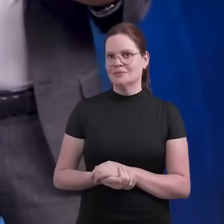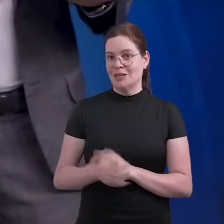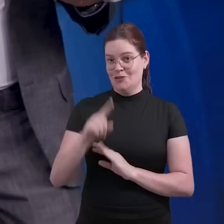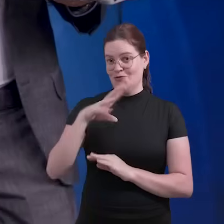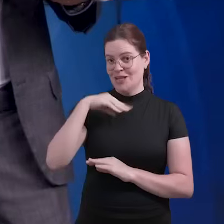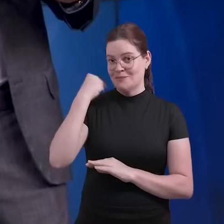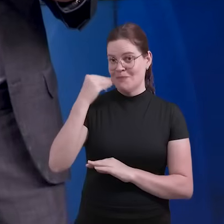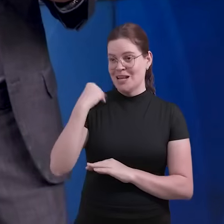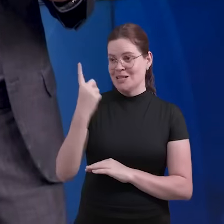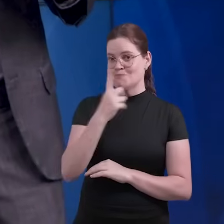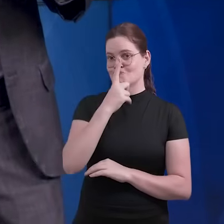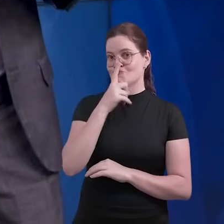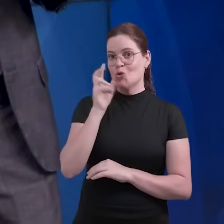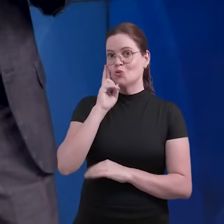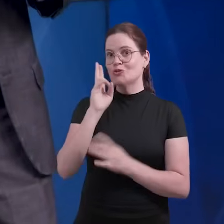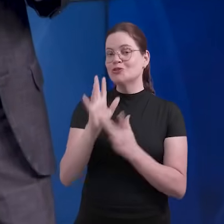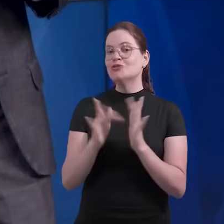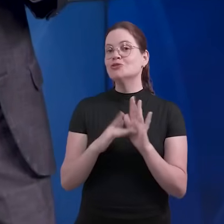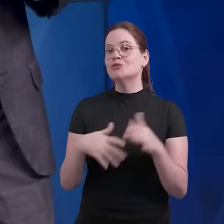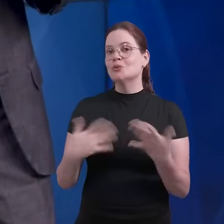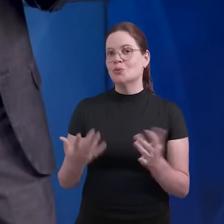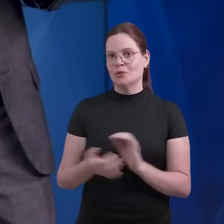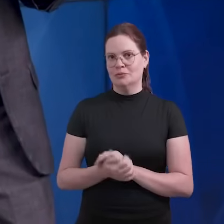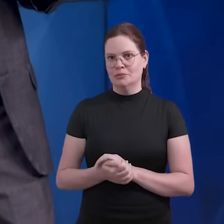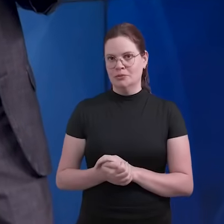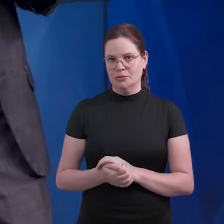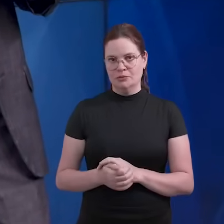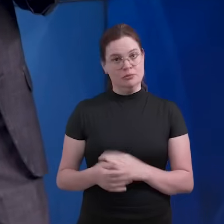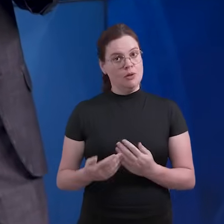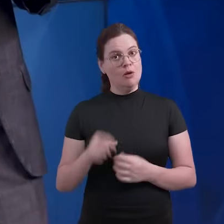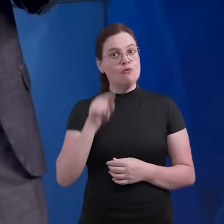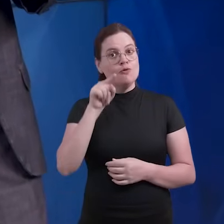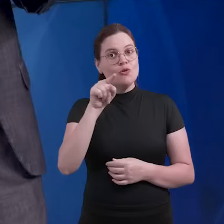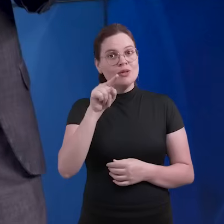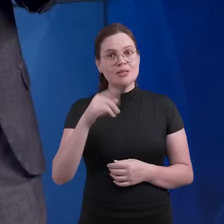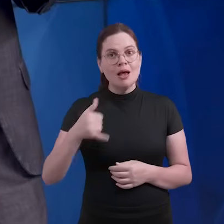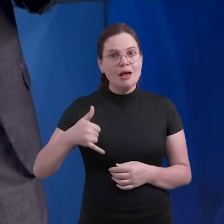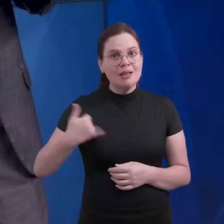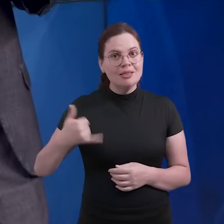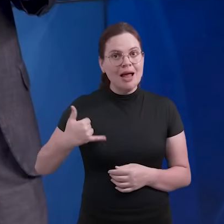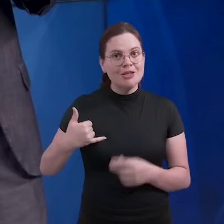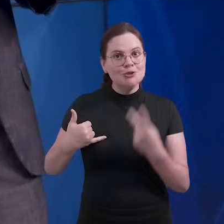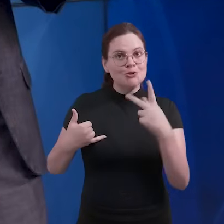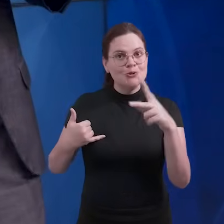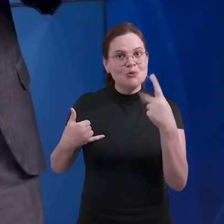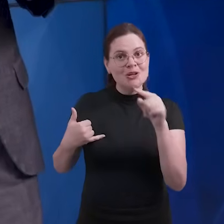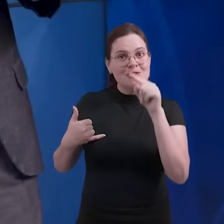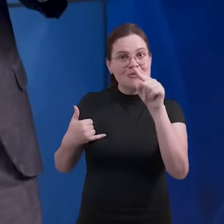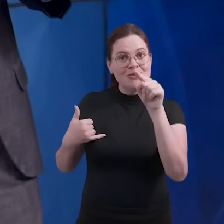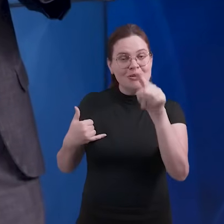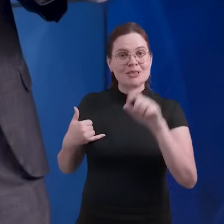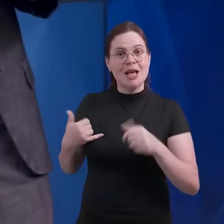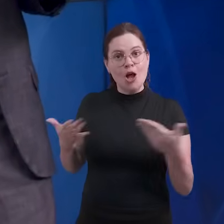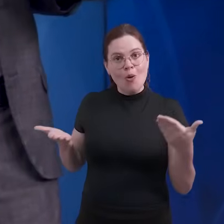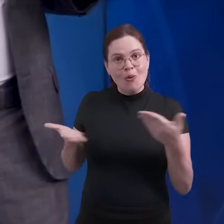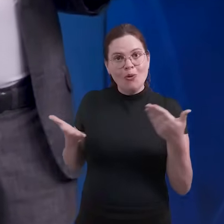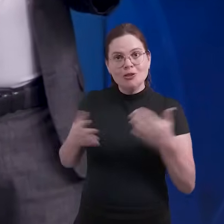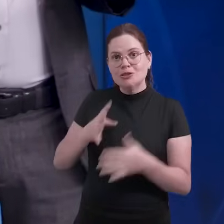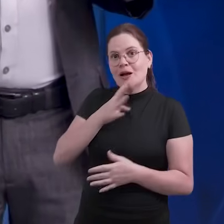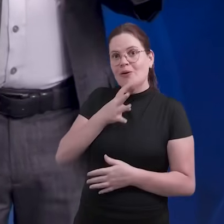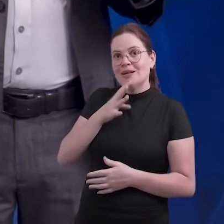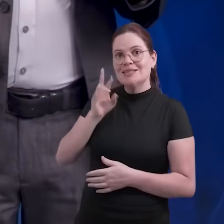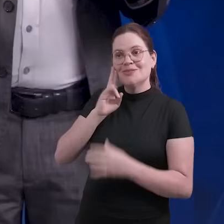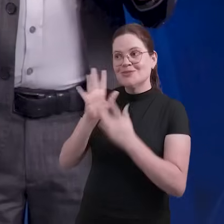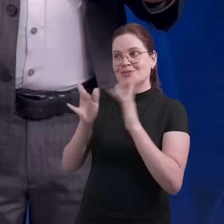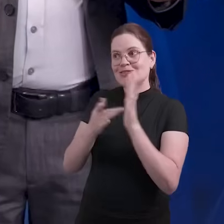Ou, em outras palavras, com que idade você está agora ao ter hoje aqui um encontro com Jesus? Quem sabe, pode